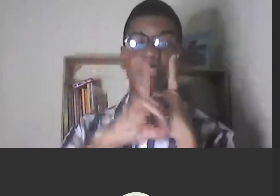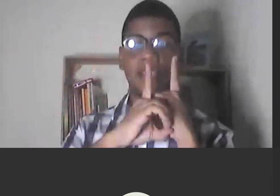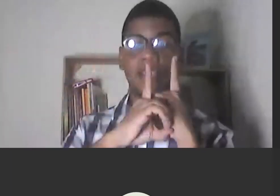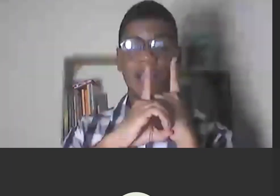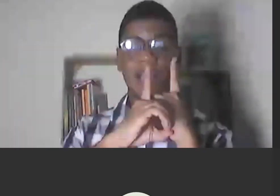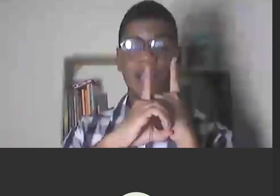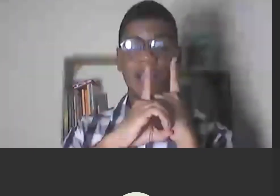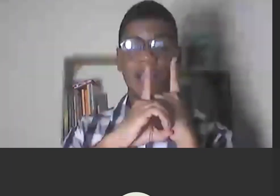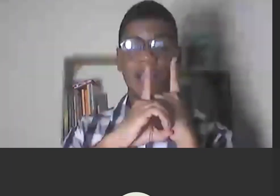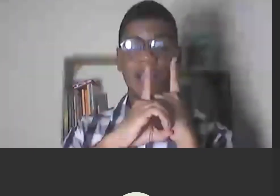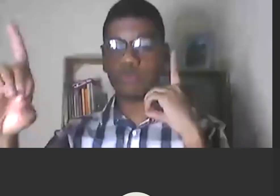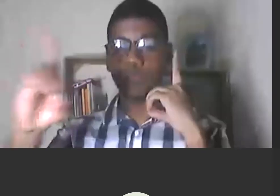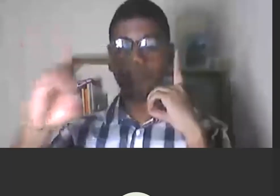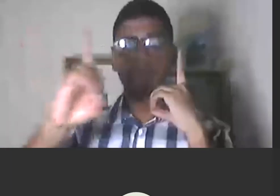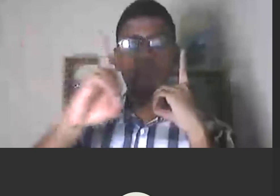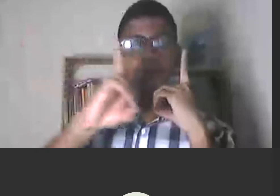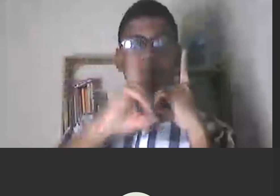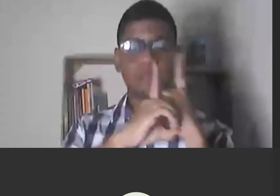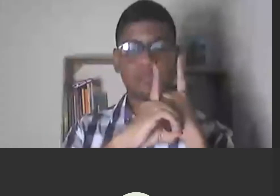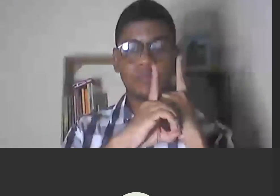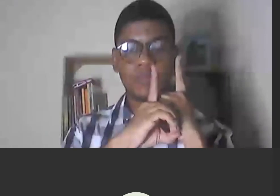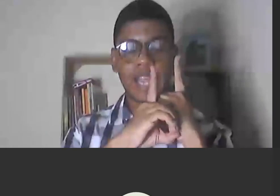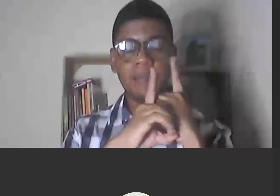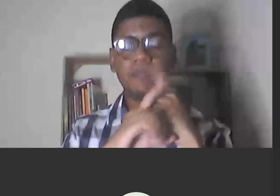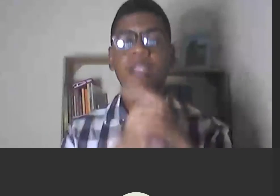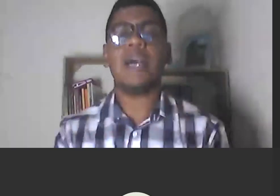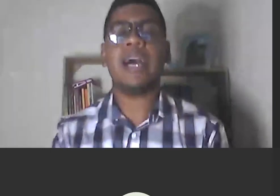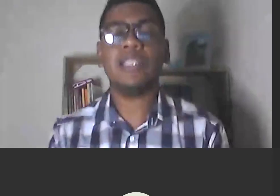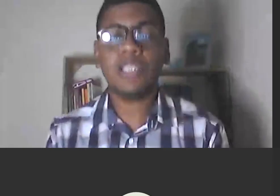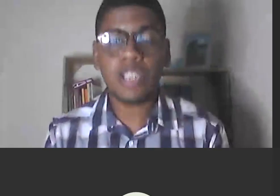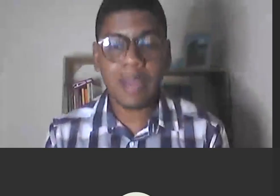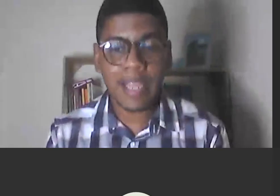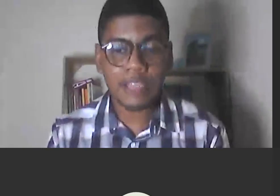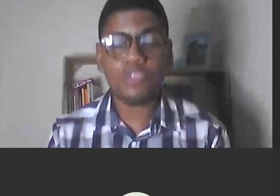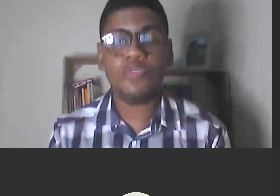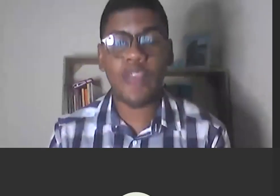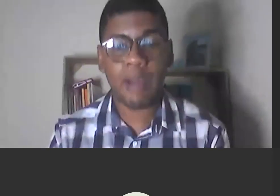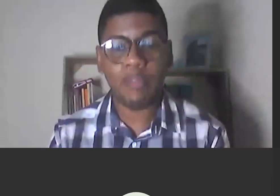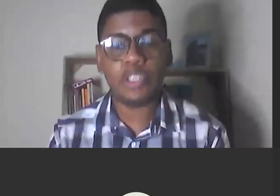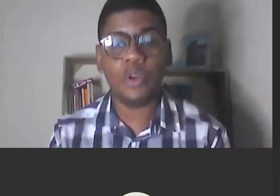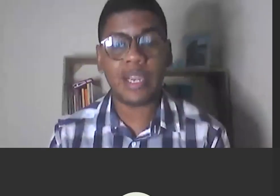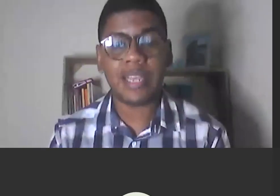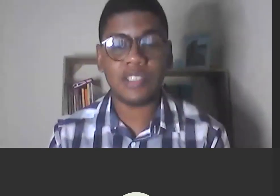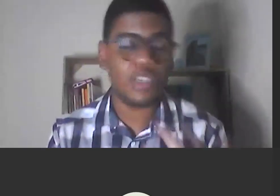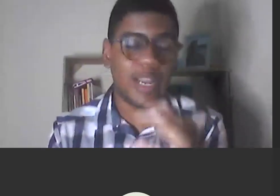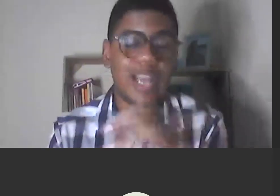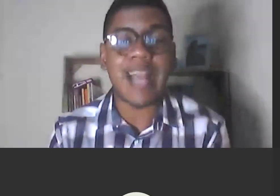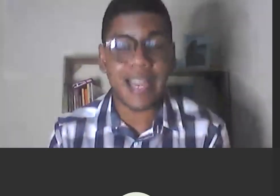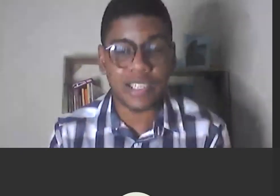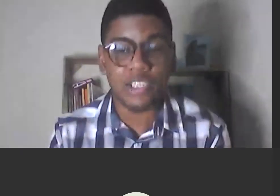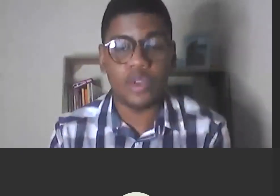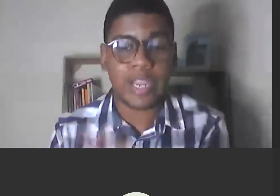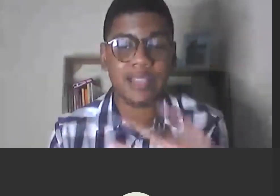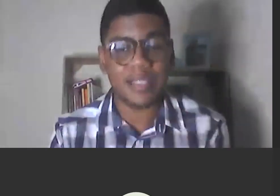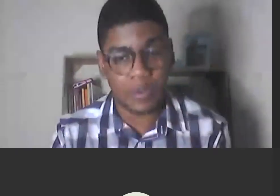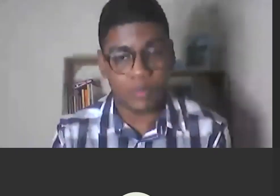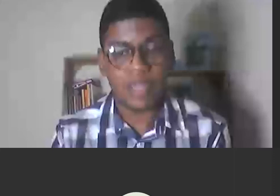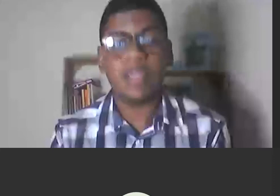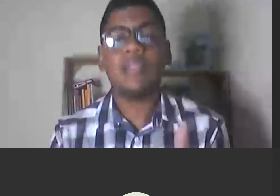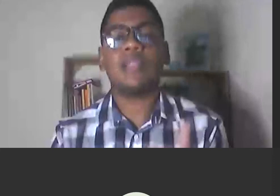que vem até o encontro, tá? A gente chamaria isso de verbo de localidade,